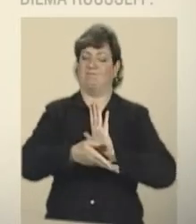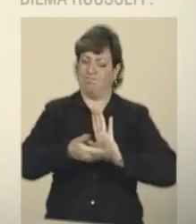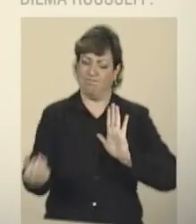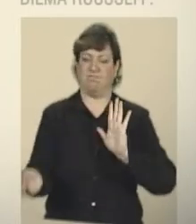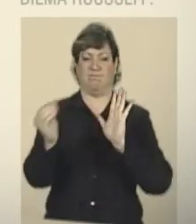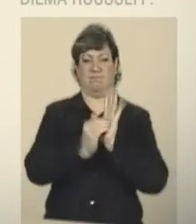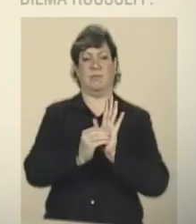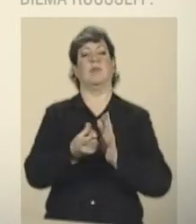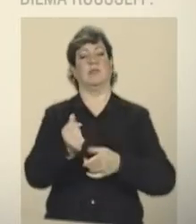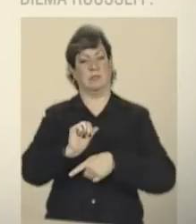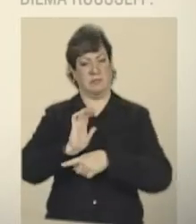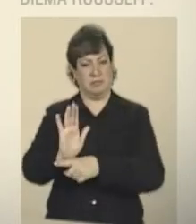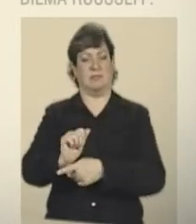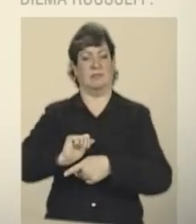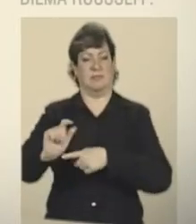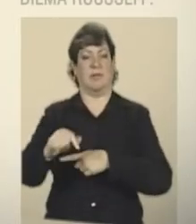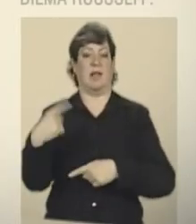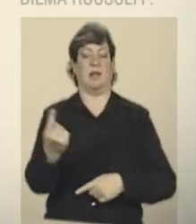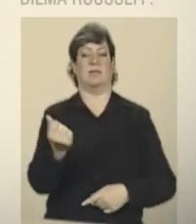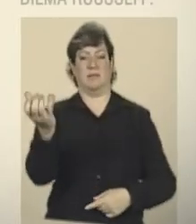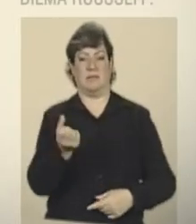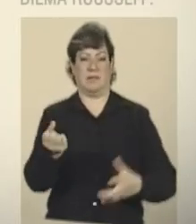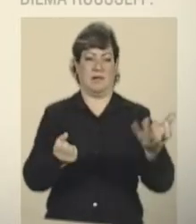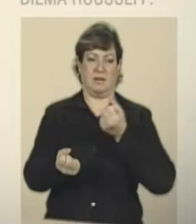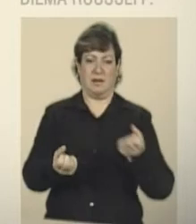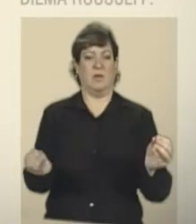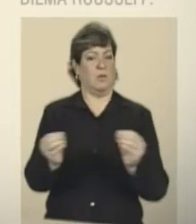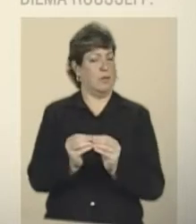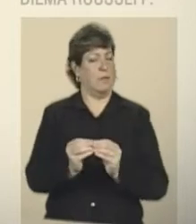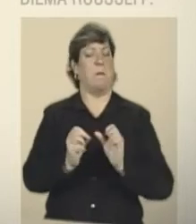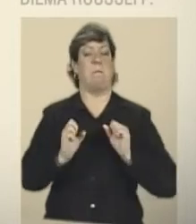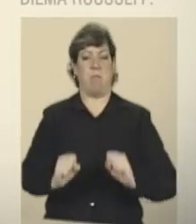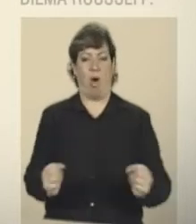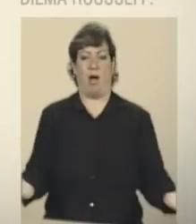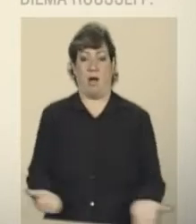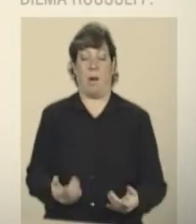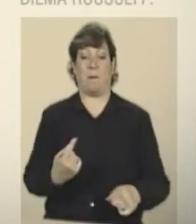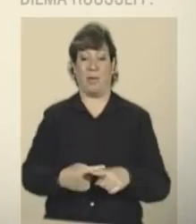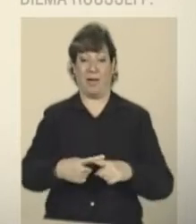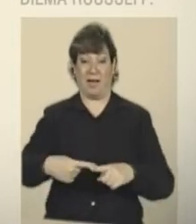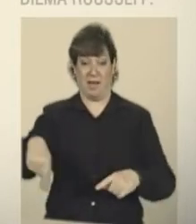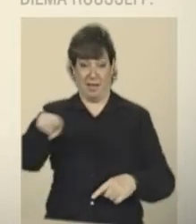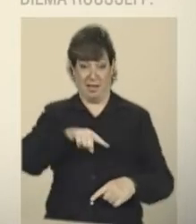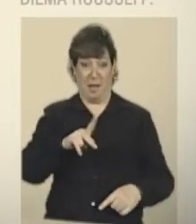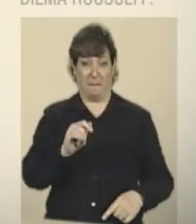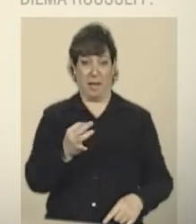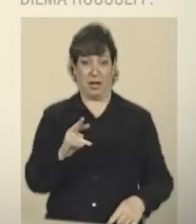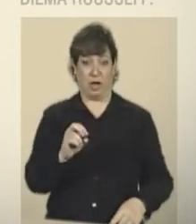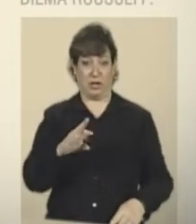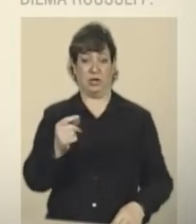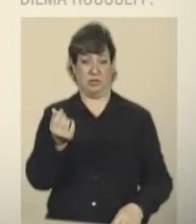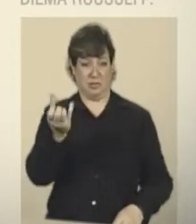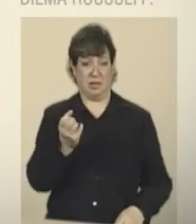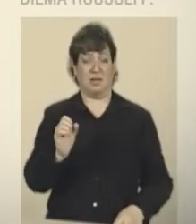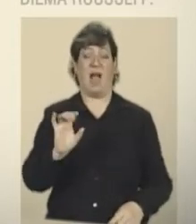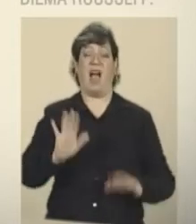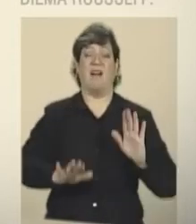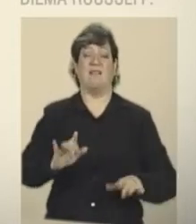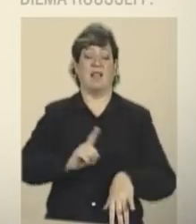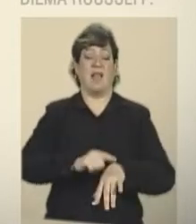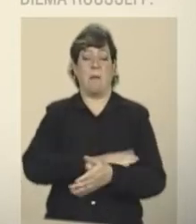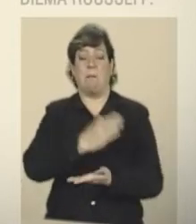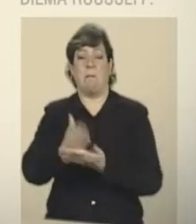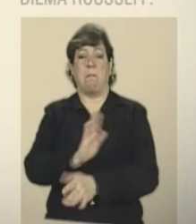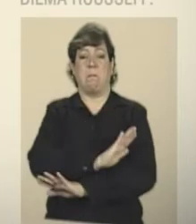ampliar esse apoio porque o patrocínio que eles têm muitas vezes é temporário voltado só para um campeonato